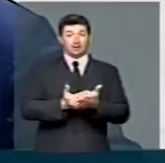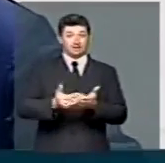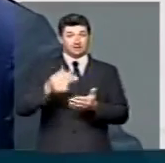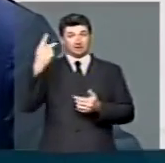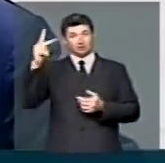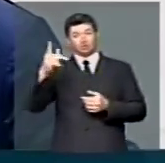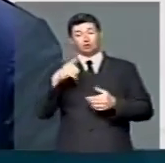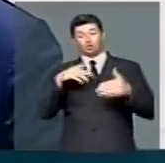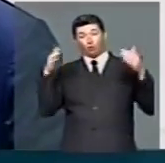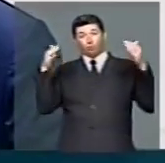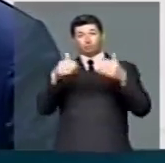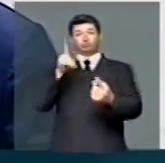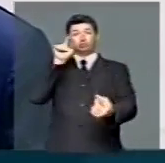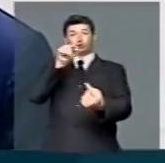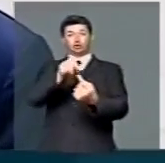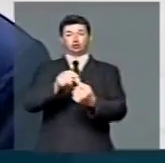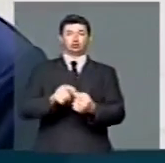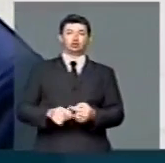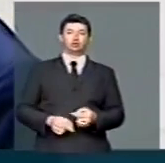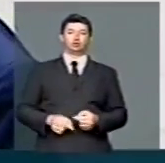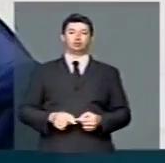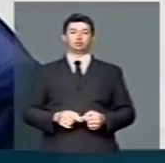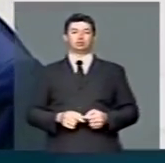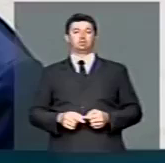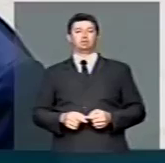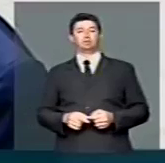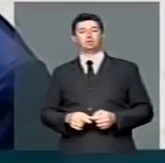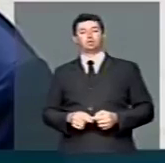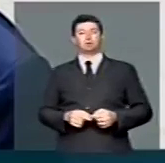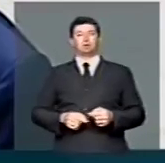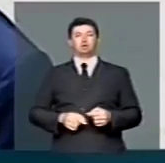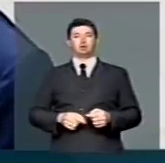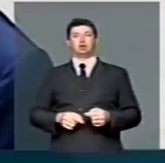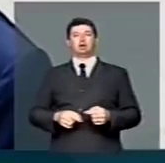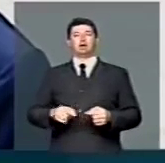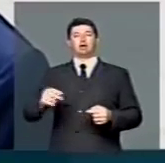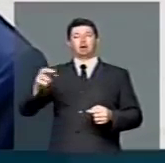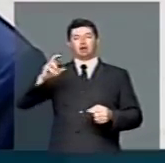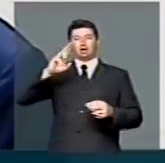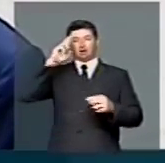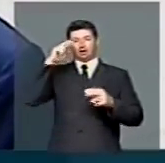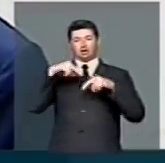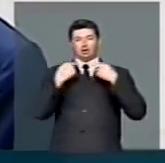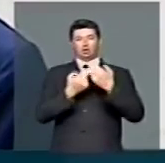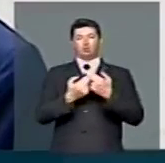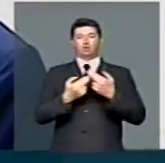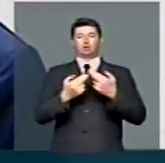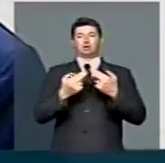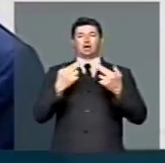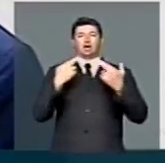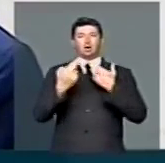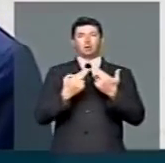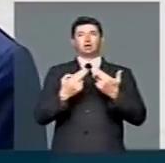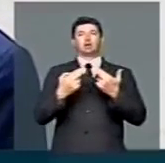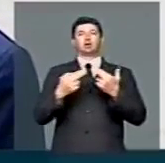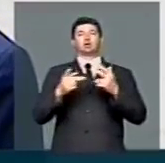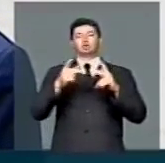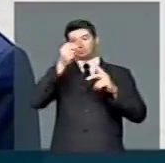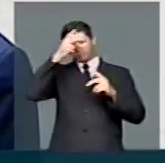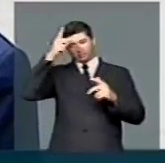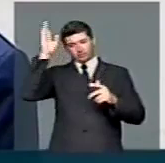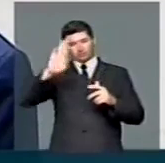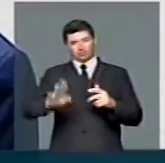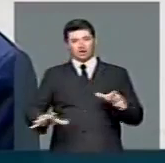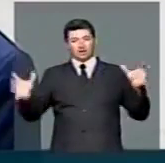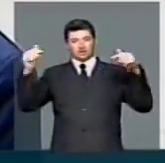como fulcro a reunião dos prefeitos brasileiros que se realizou em Brasília e que teve,